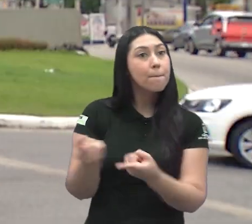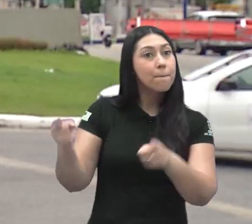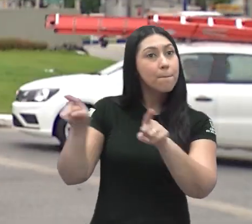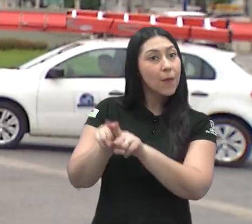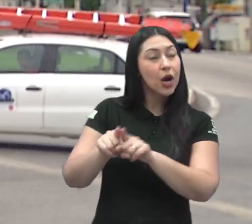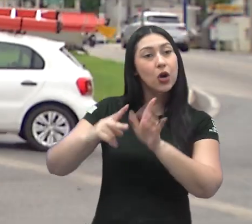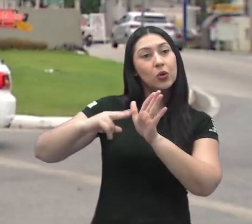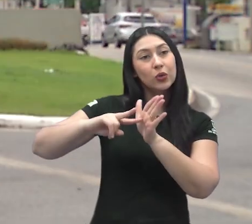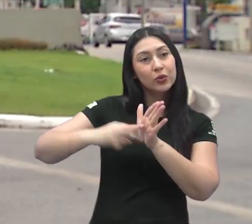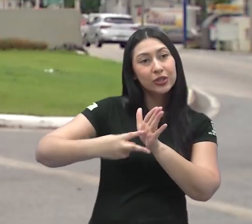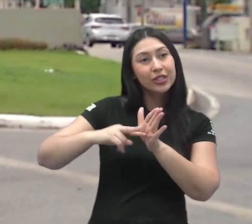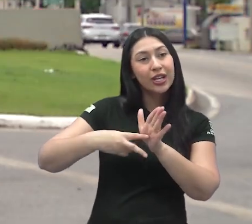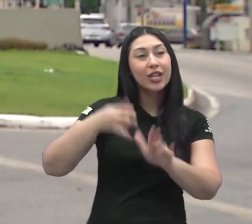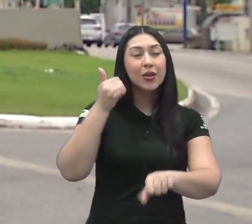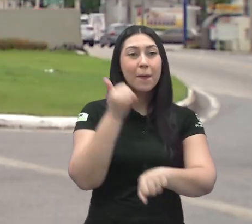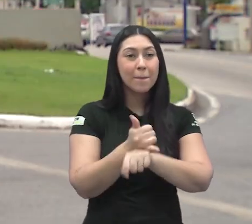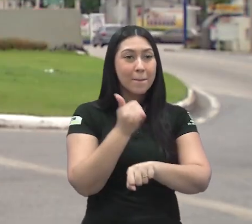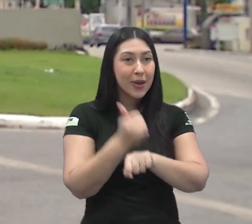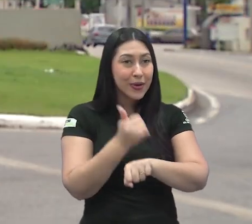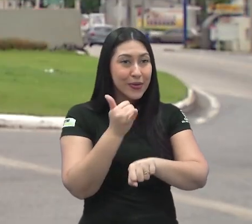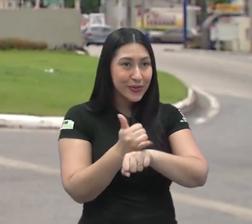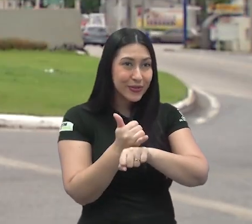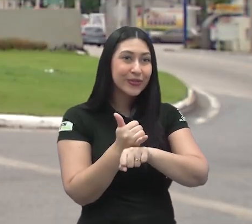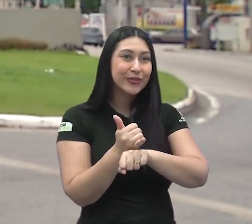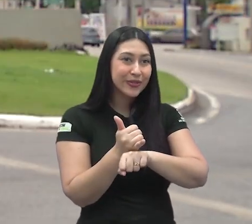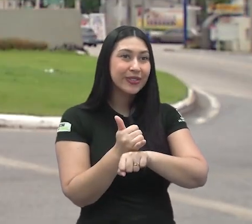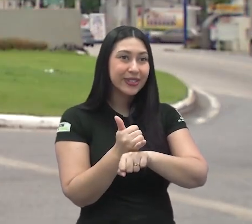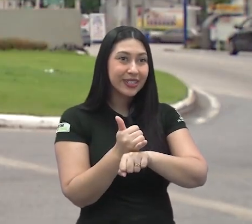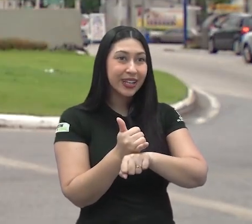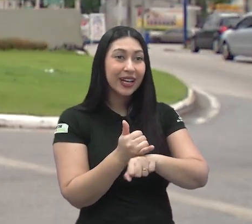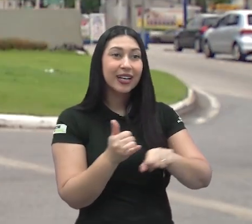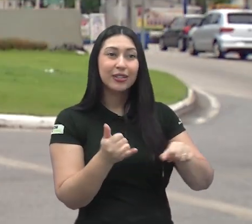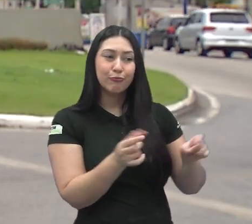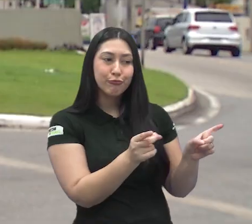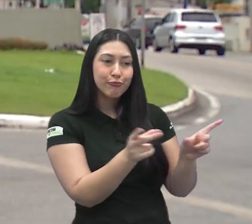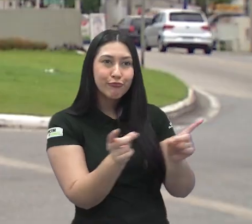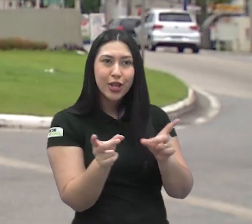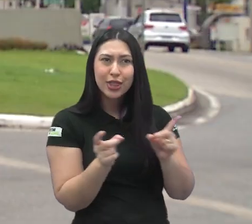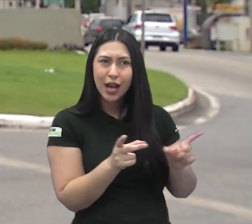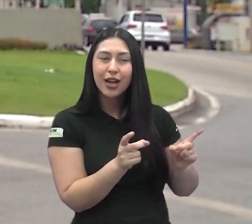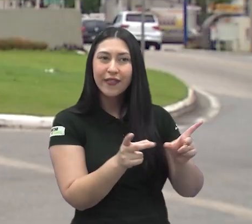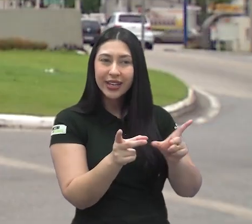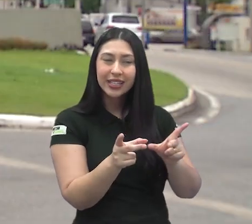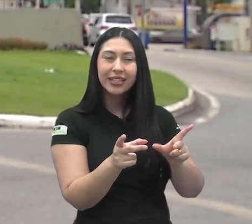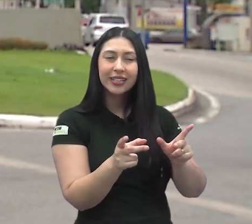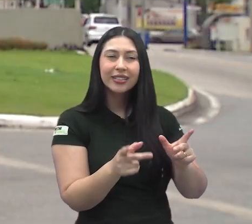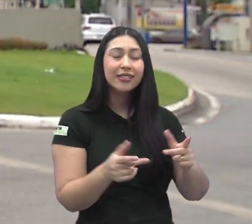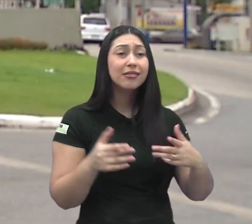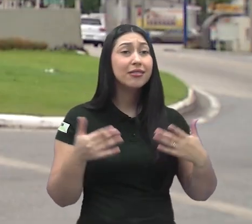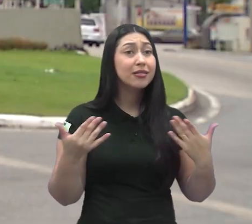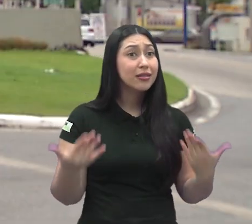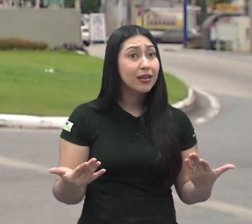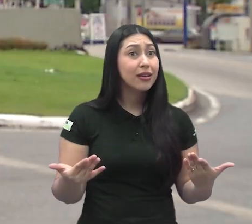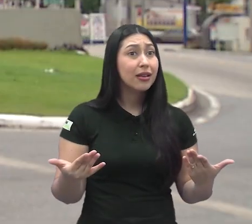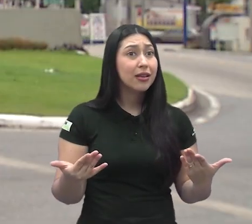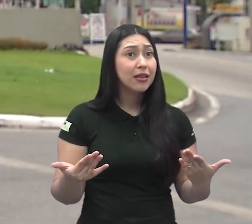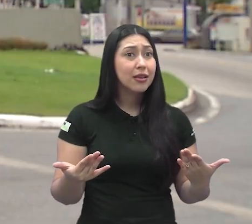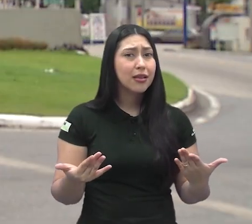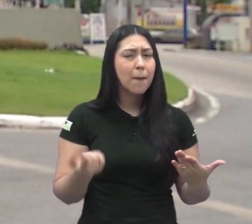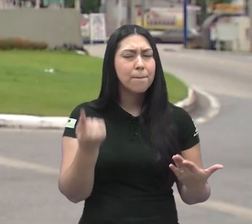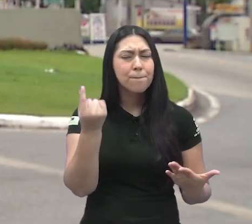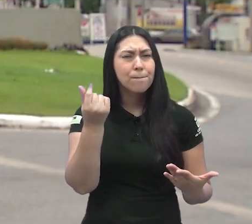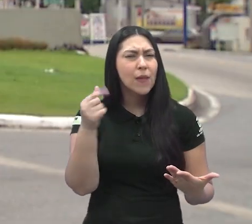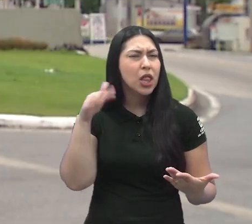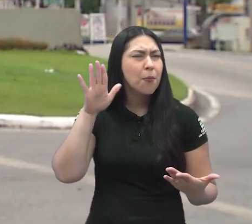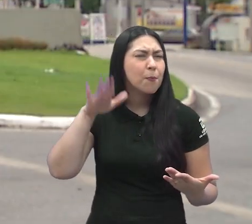com o sindicato dos metalúrgicos, comerciais, né? E